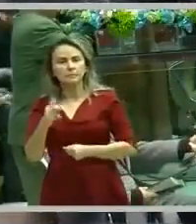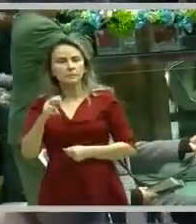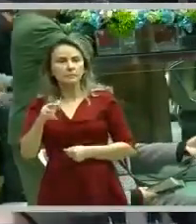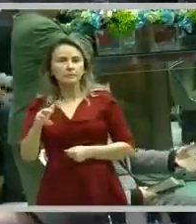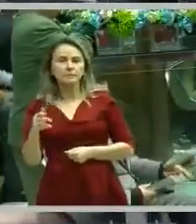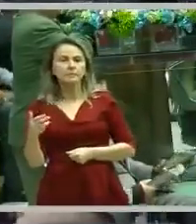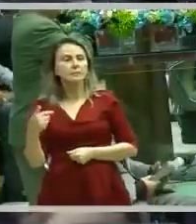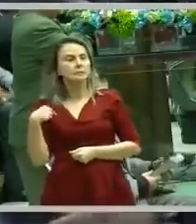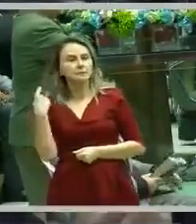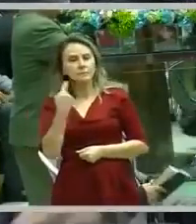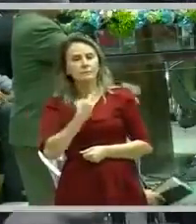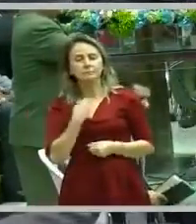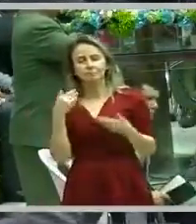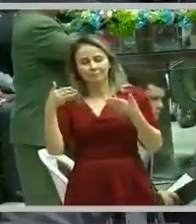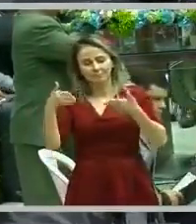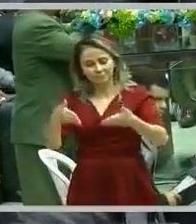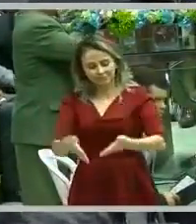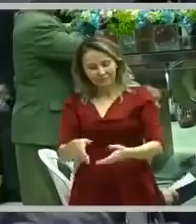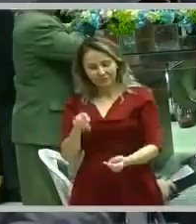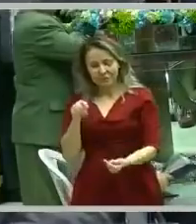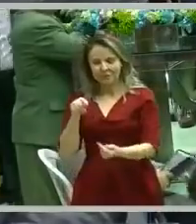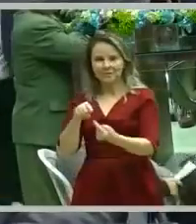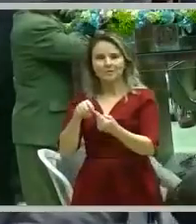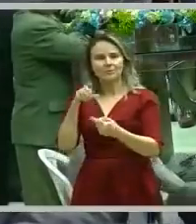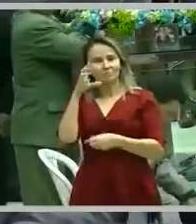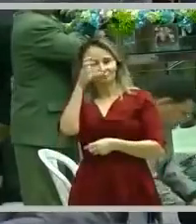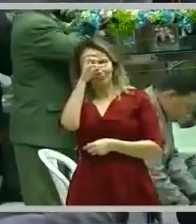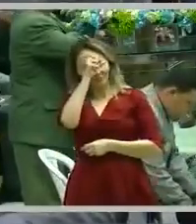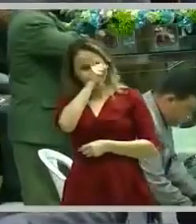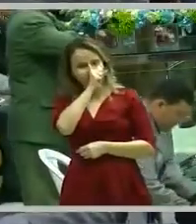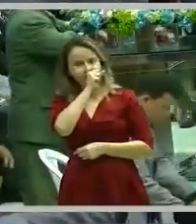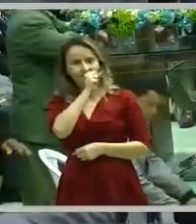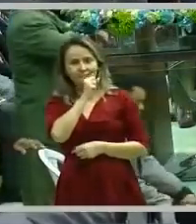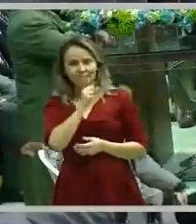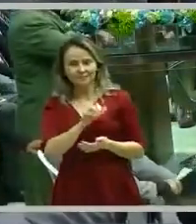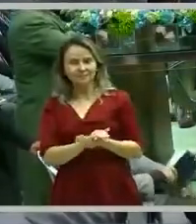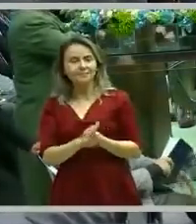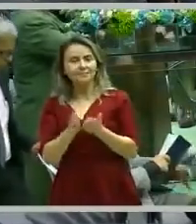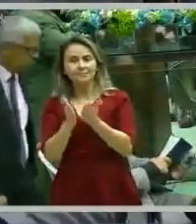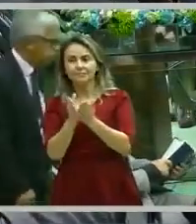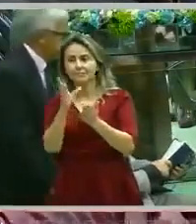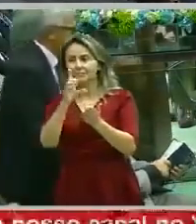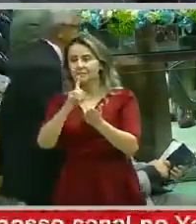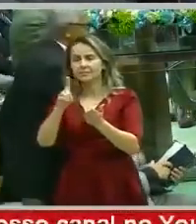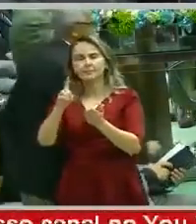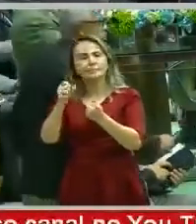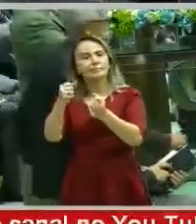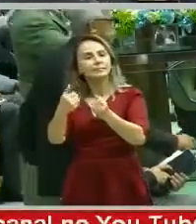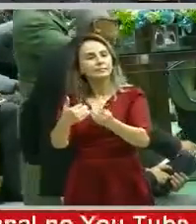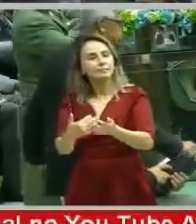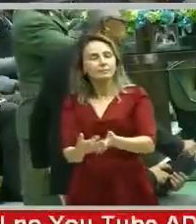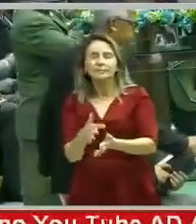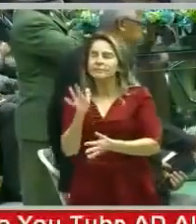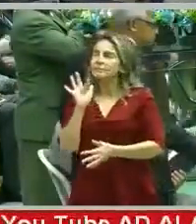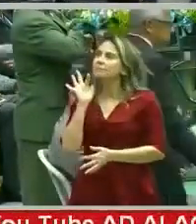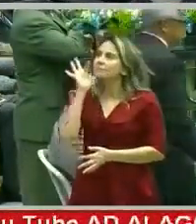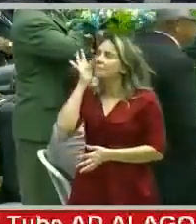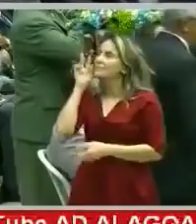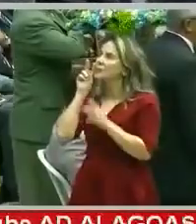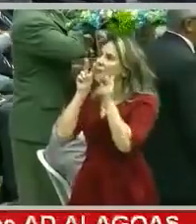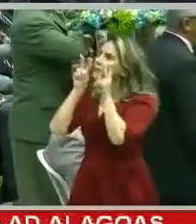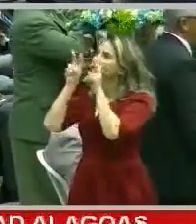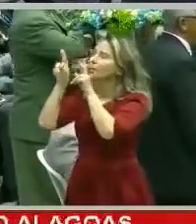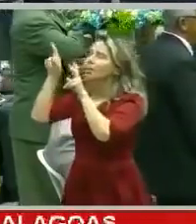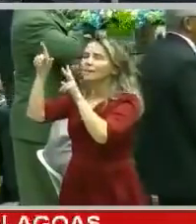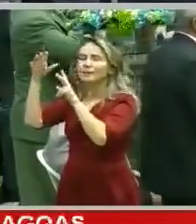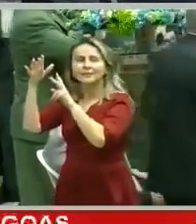estar aqui para aprender. A Bíblia diz para contemplar a formosura do Senhor. E o que